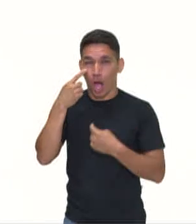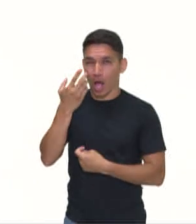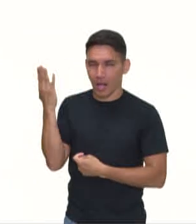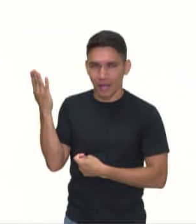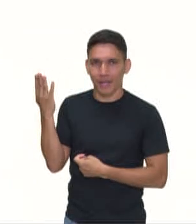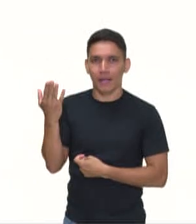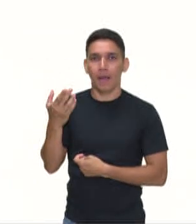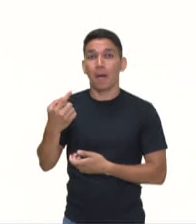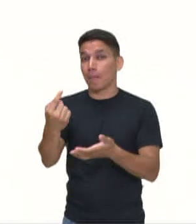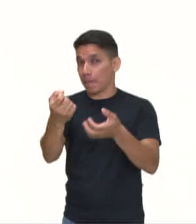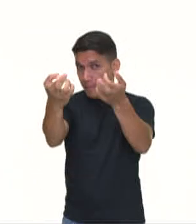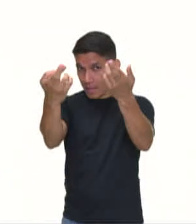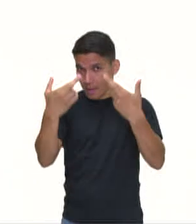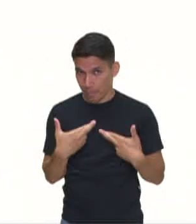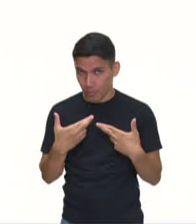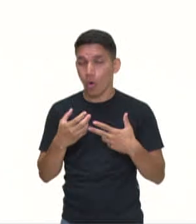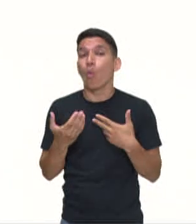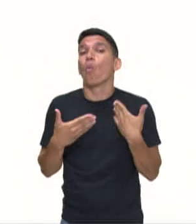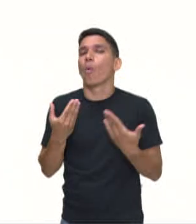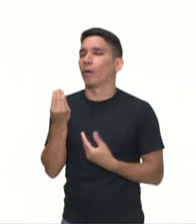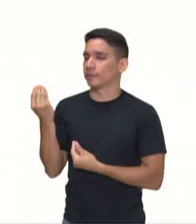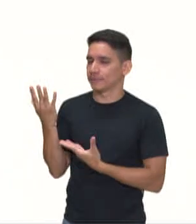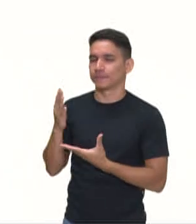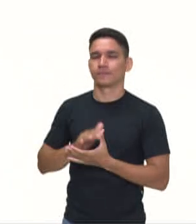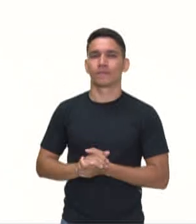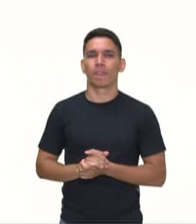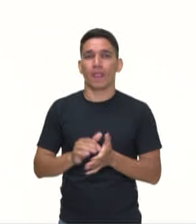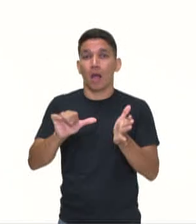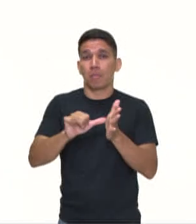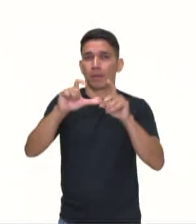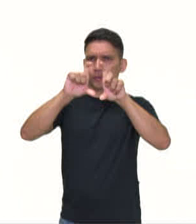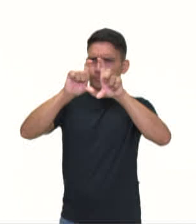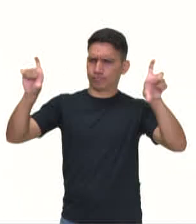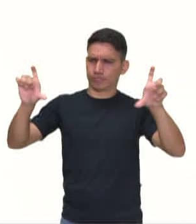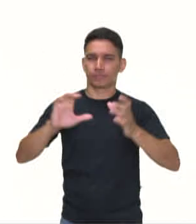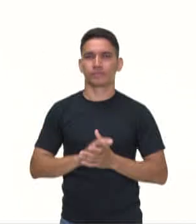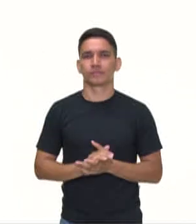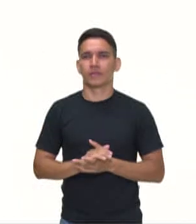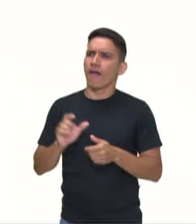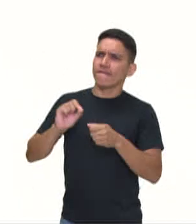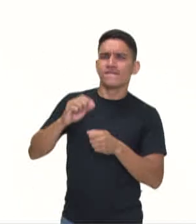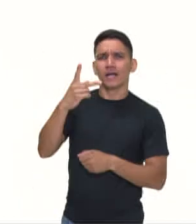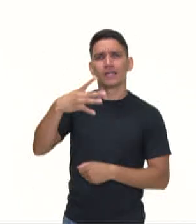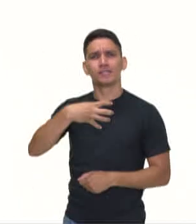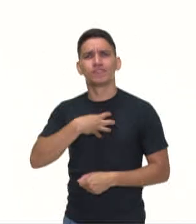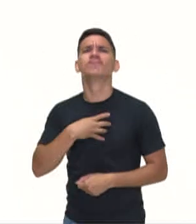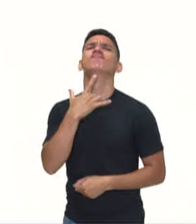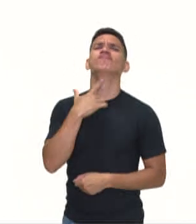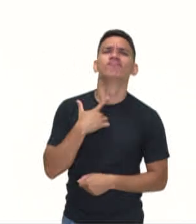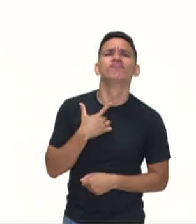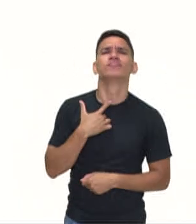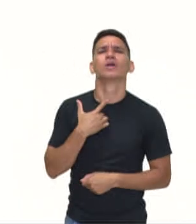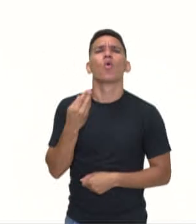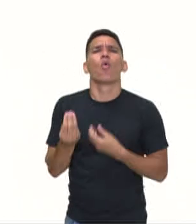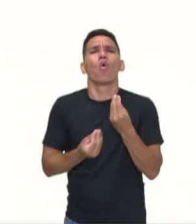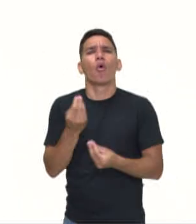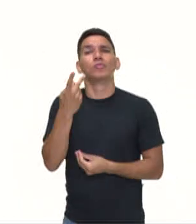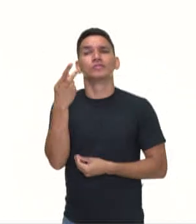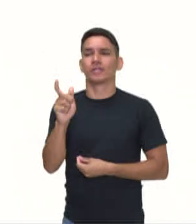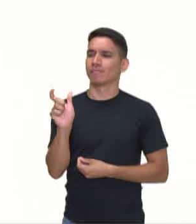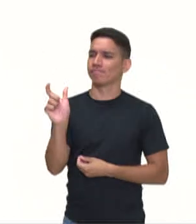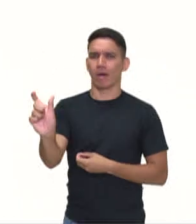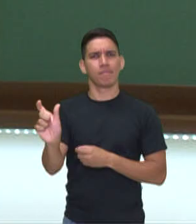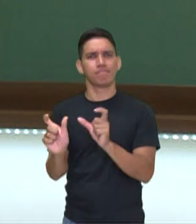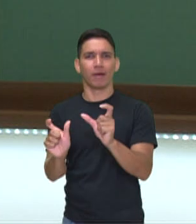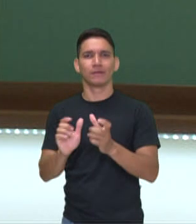respondam as duas questões que estão aqui. Então na primeira tirinha, make a wish, like that ever works. Like that ever